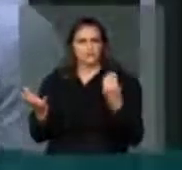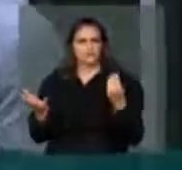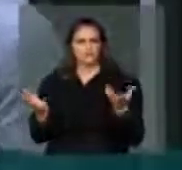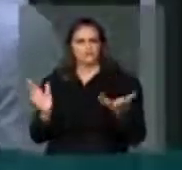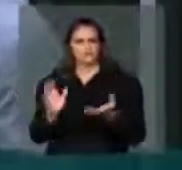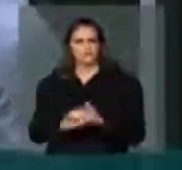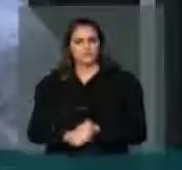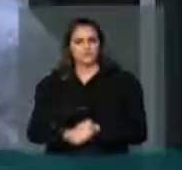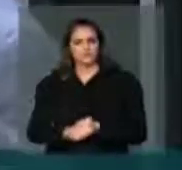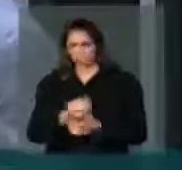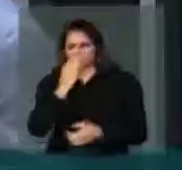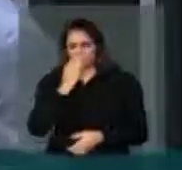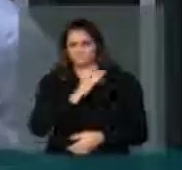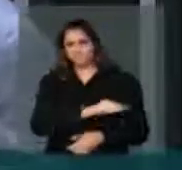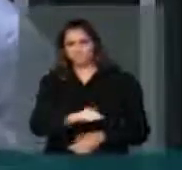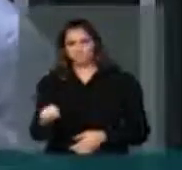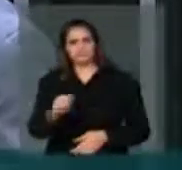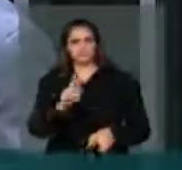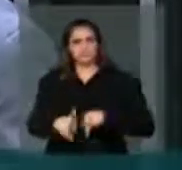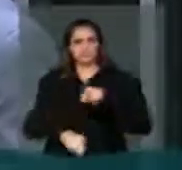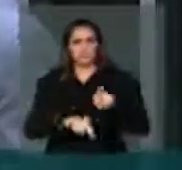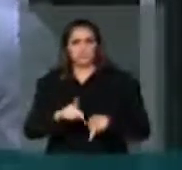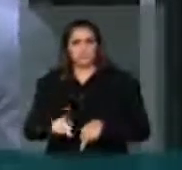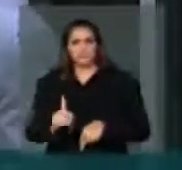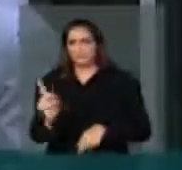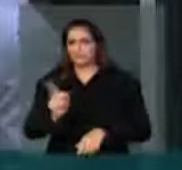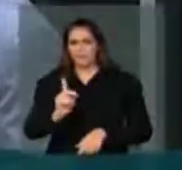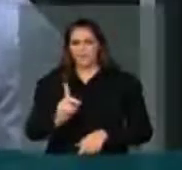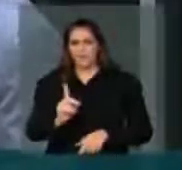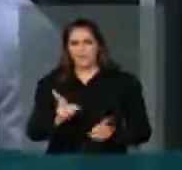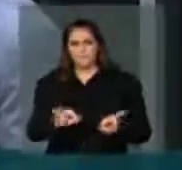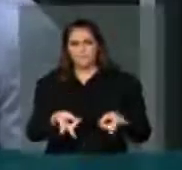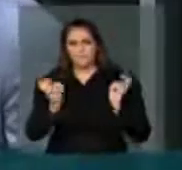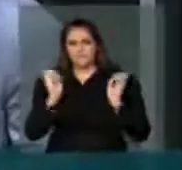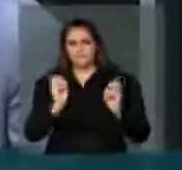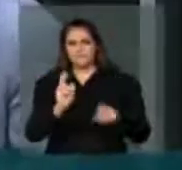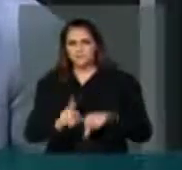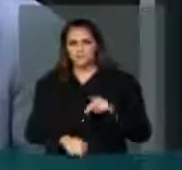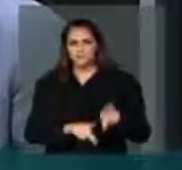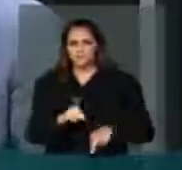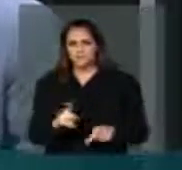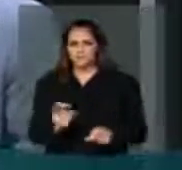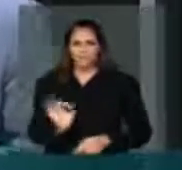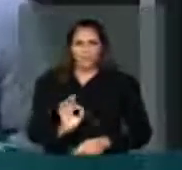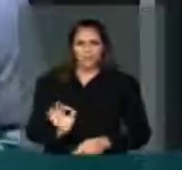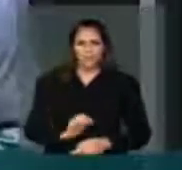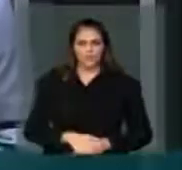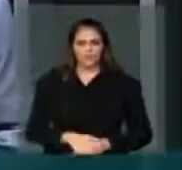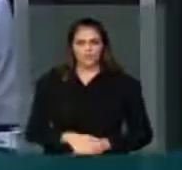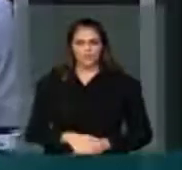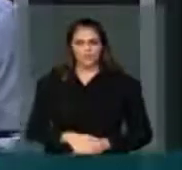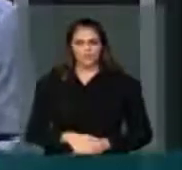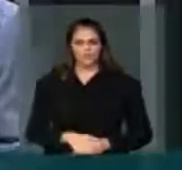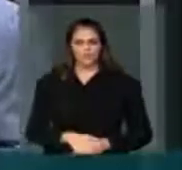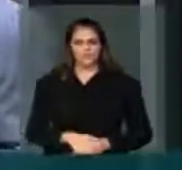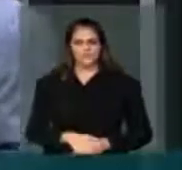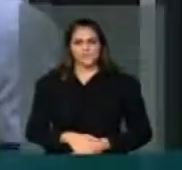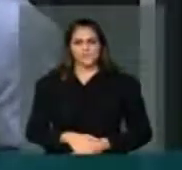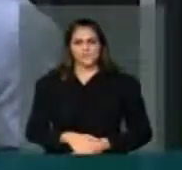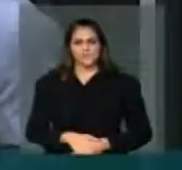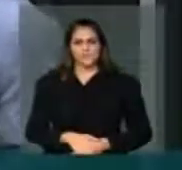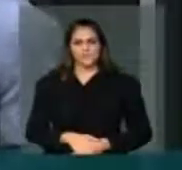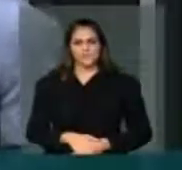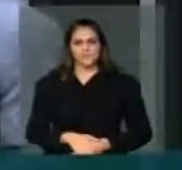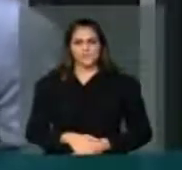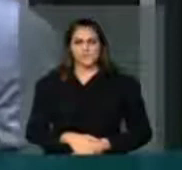povo. É não ver o sentimento das ruas, que a cada dia se modifica